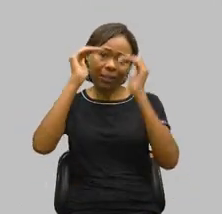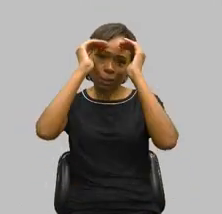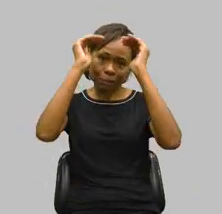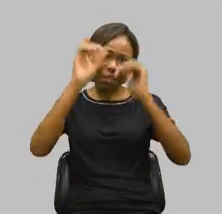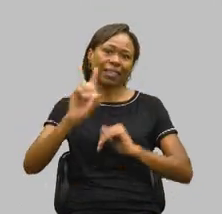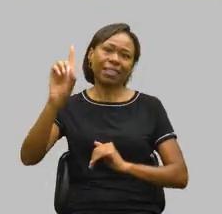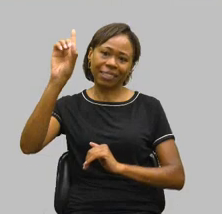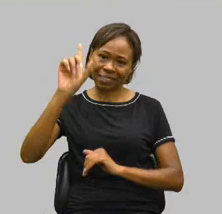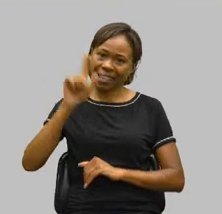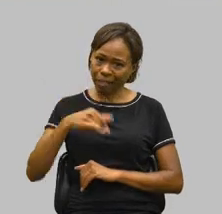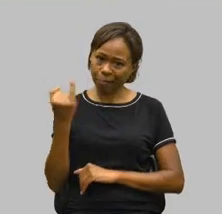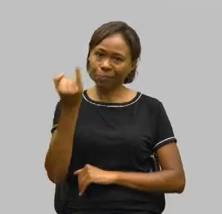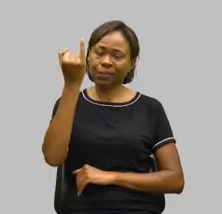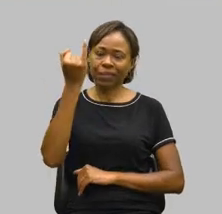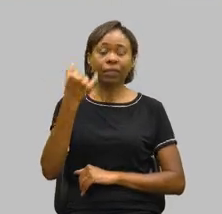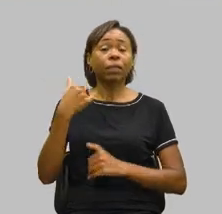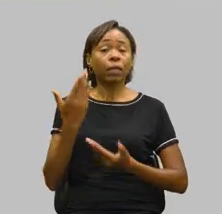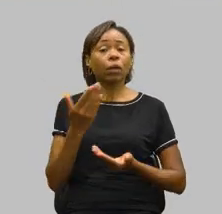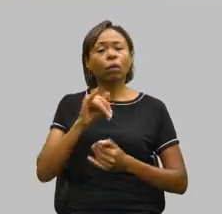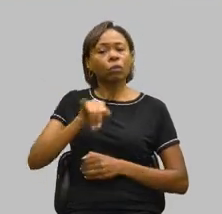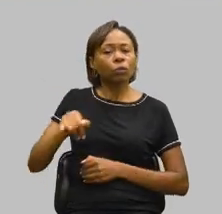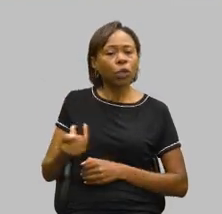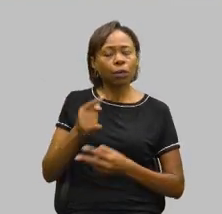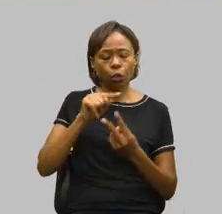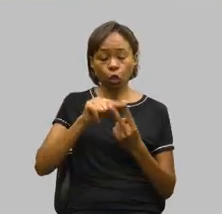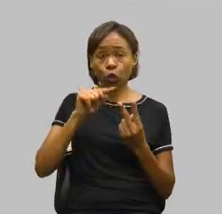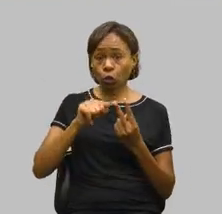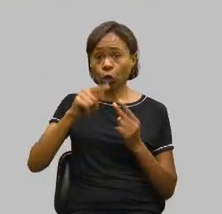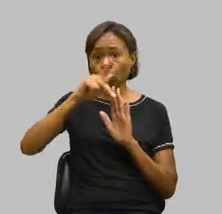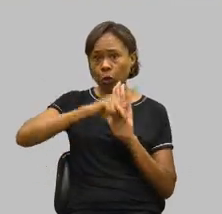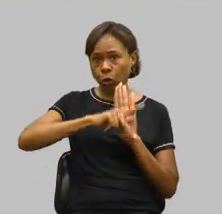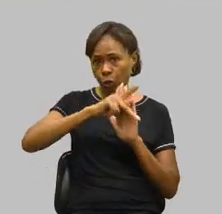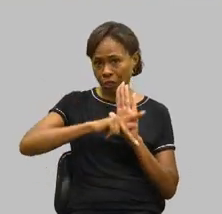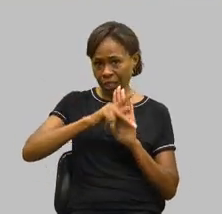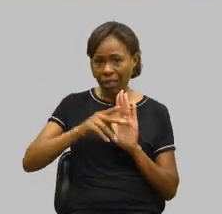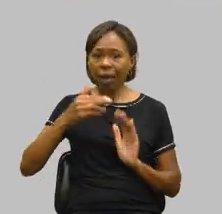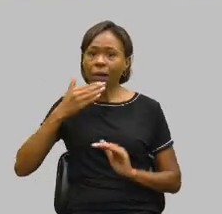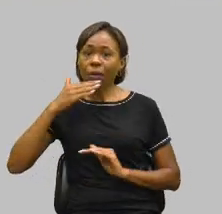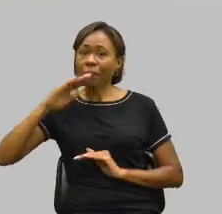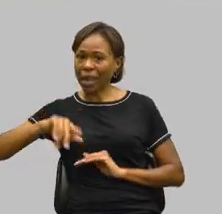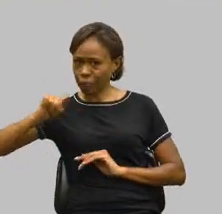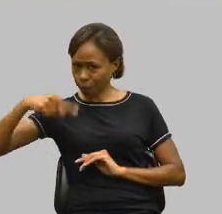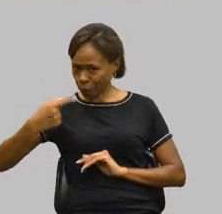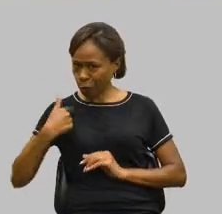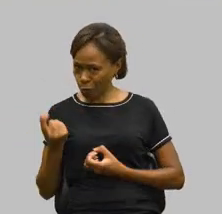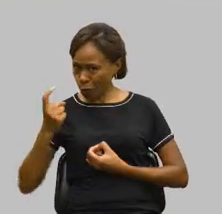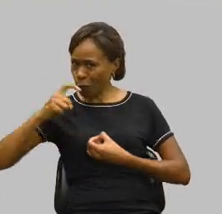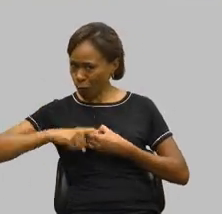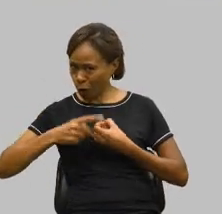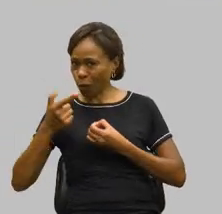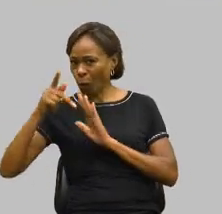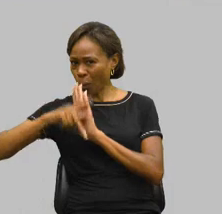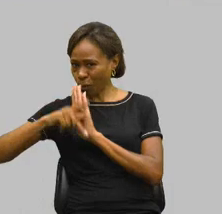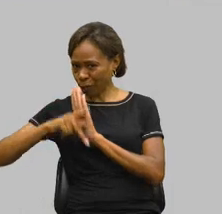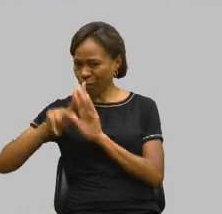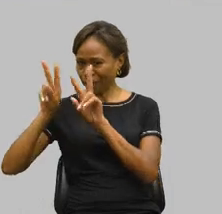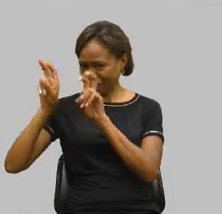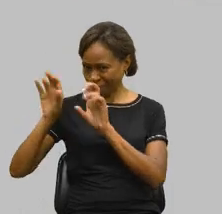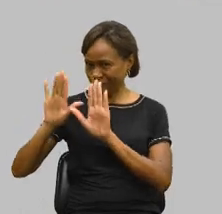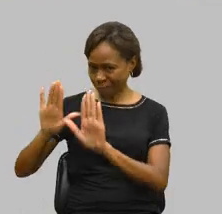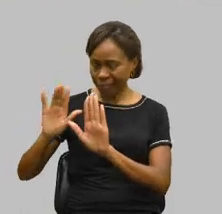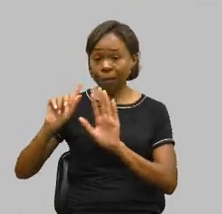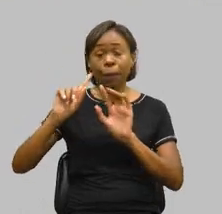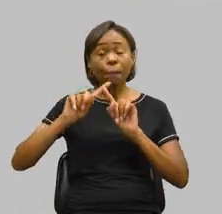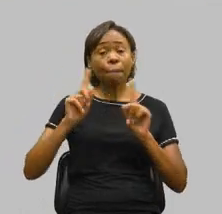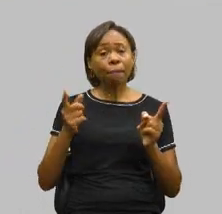e vou aproveitar aqui só para falar de mais dois projetos na parte da tarde eu volto viu Ana Paula com os projetos relativos àquela pauta mas nós